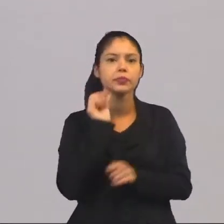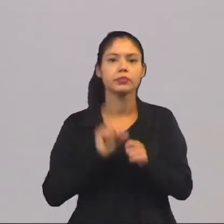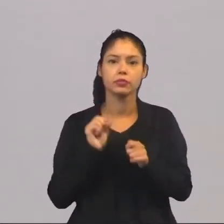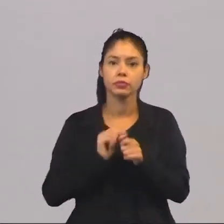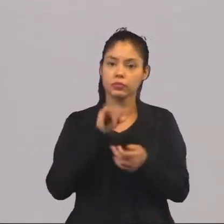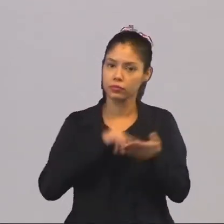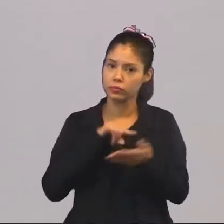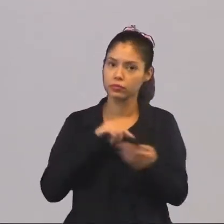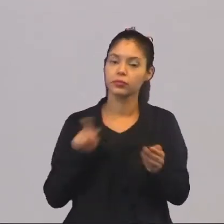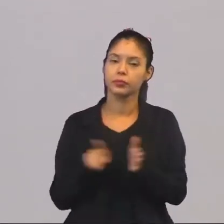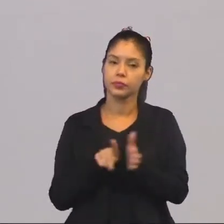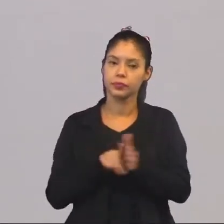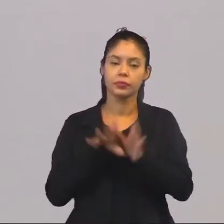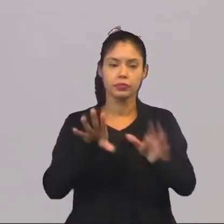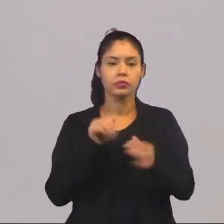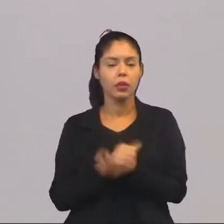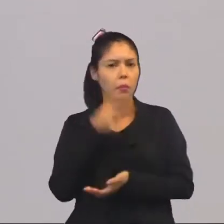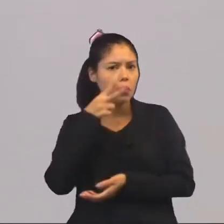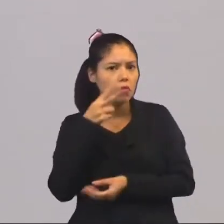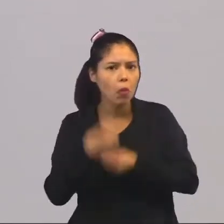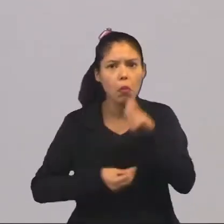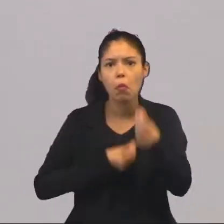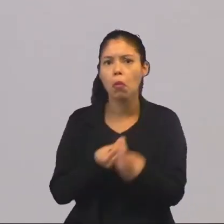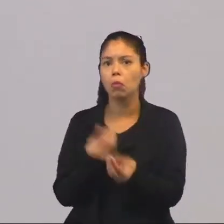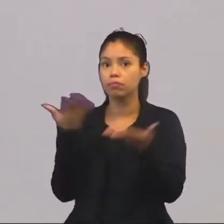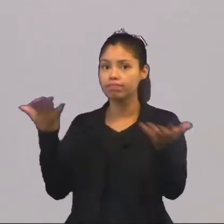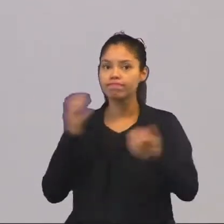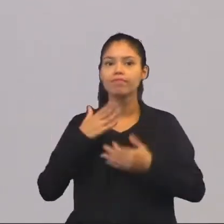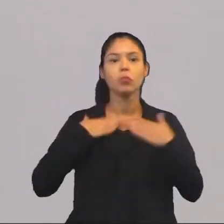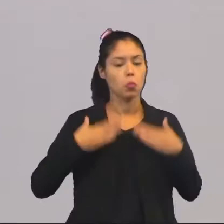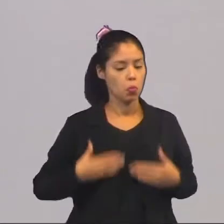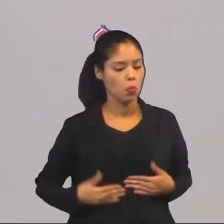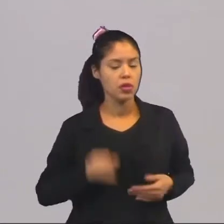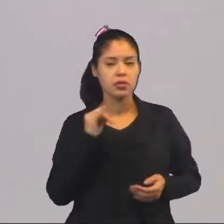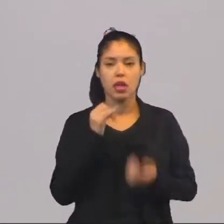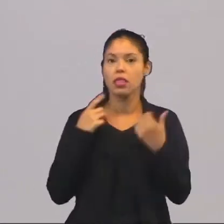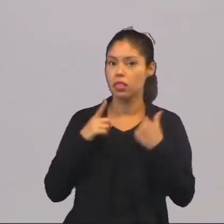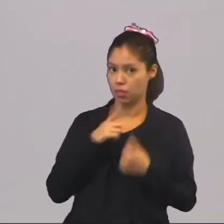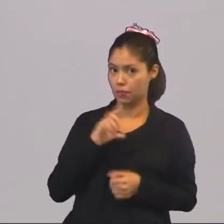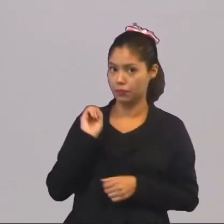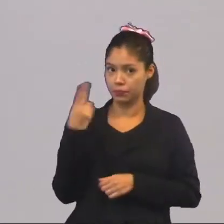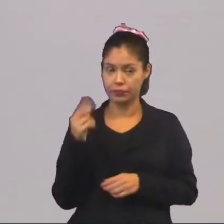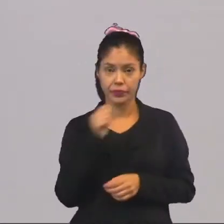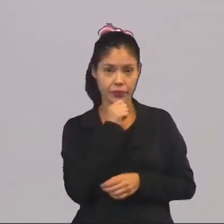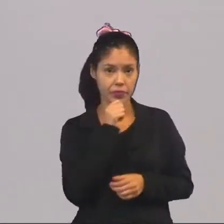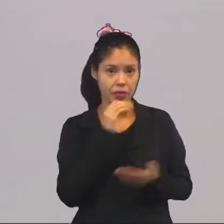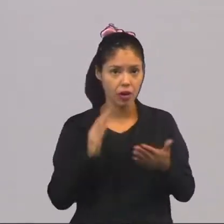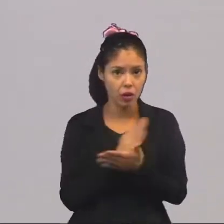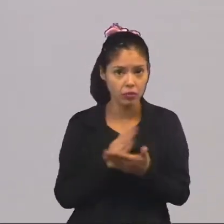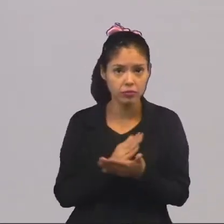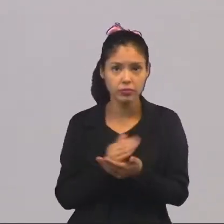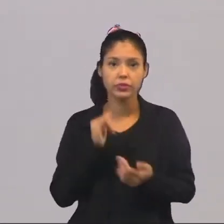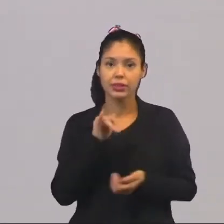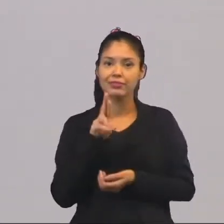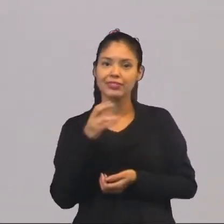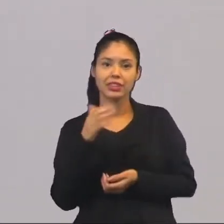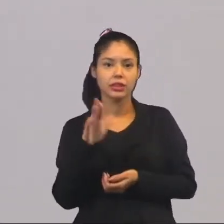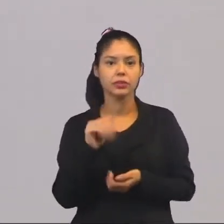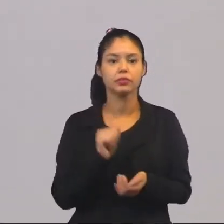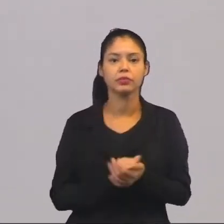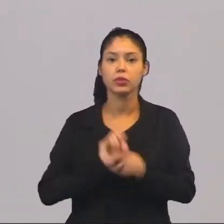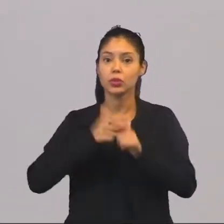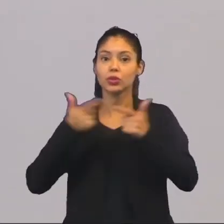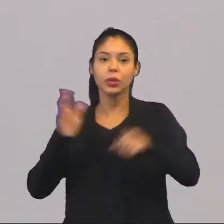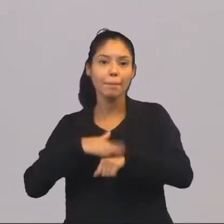exames periodicamente para ver, como é que está o seu organismo, se ela adquiriu algum tipo de infecção, porque